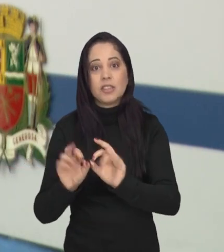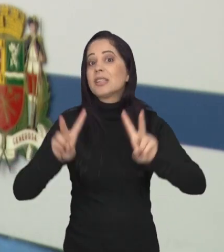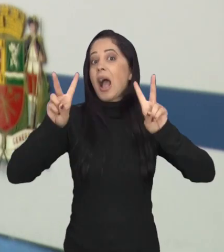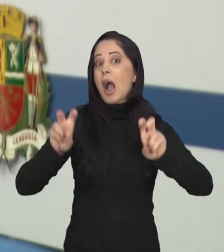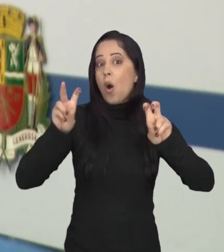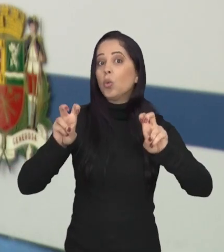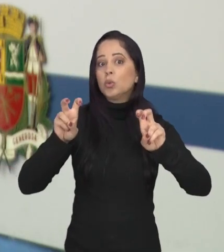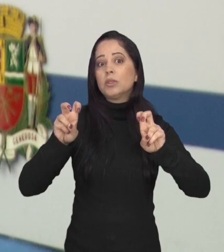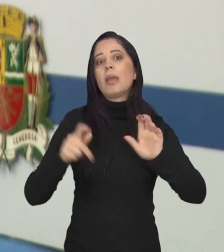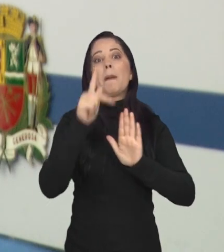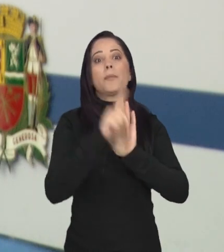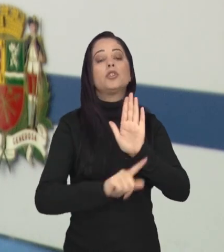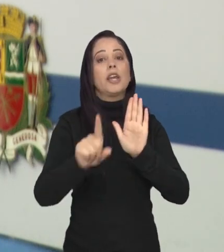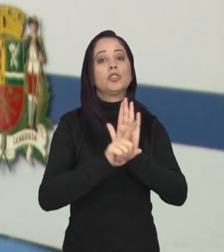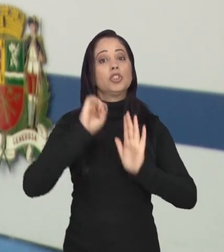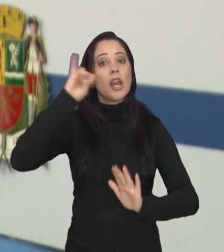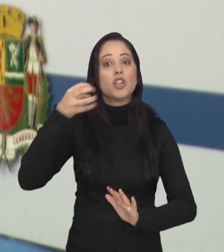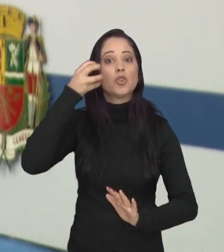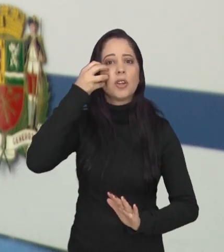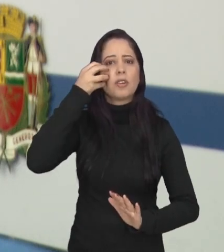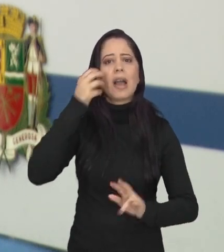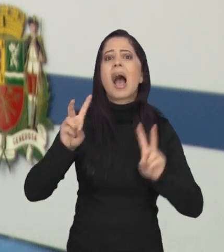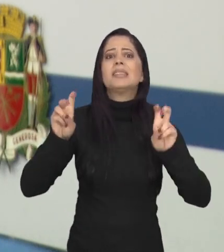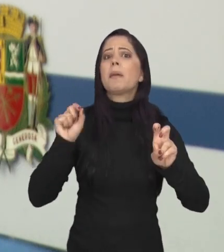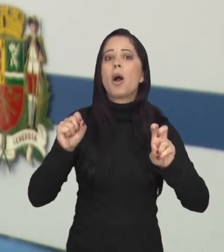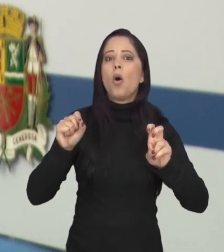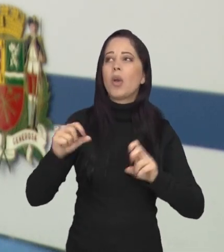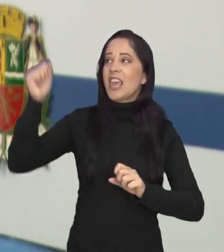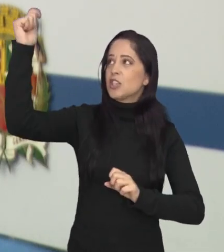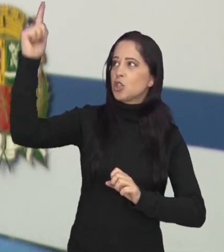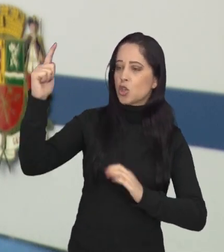São José dos Campos. É daqui a pouco.